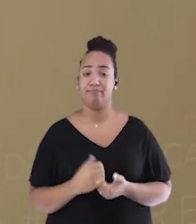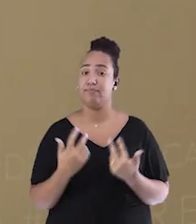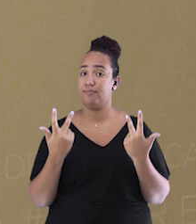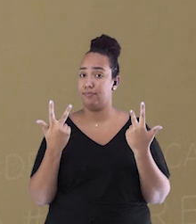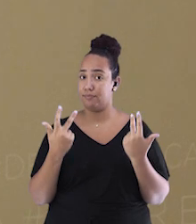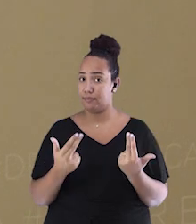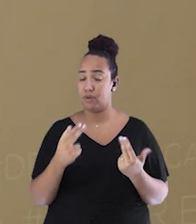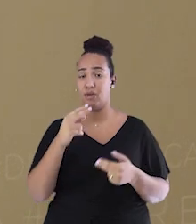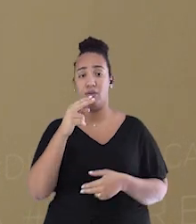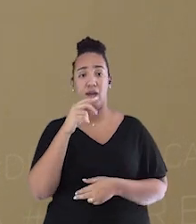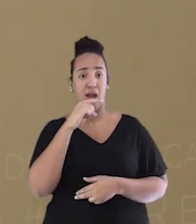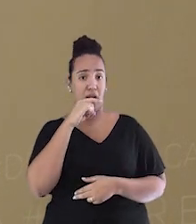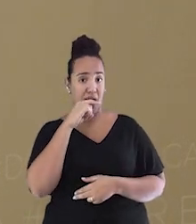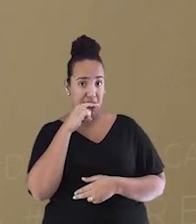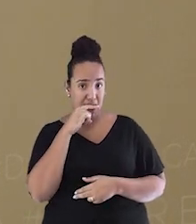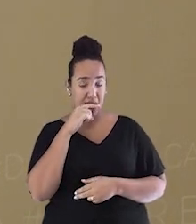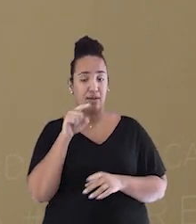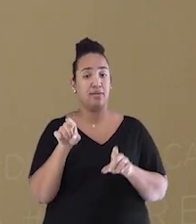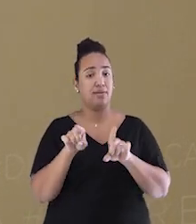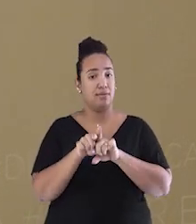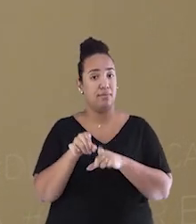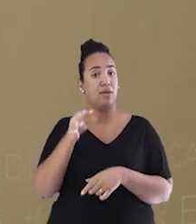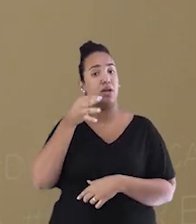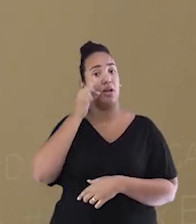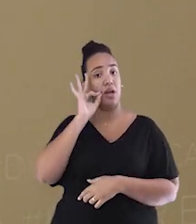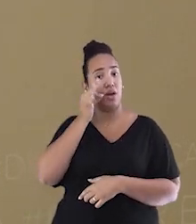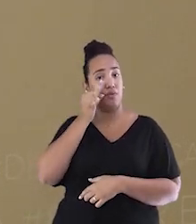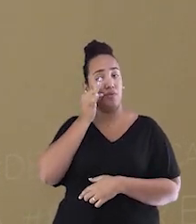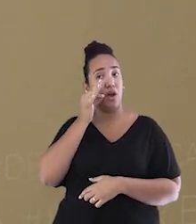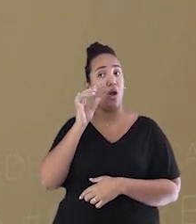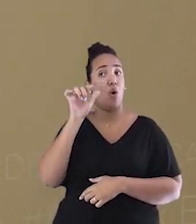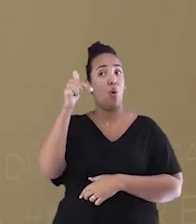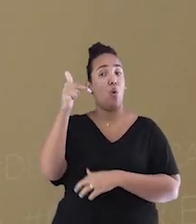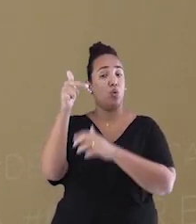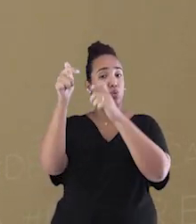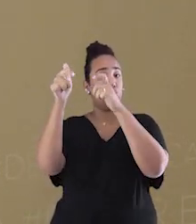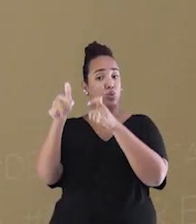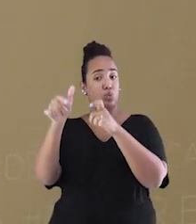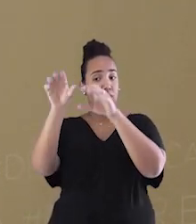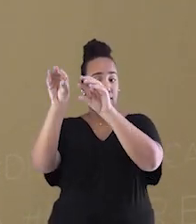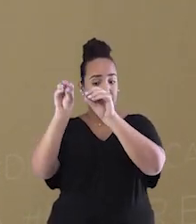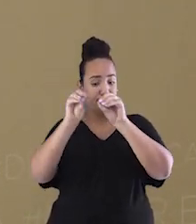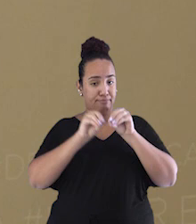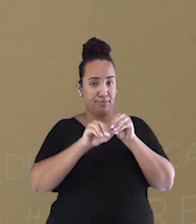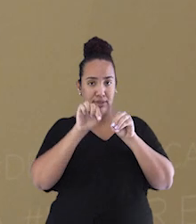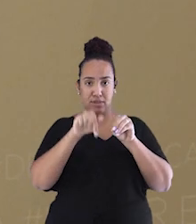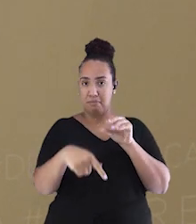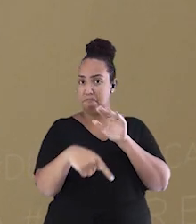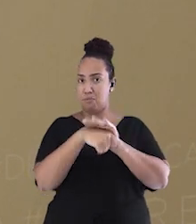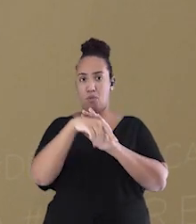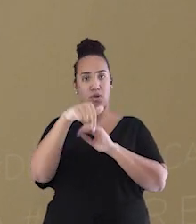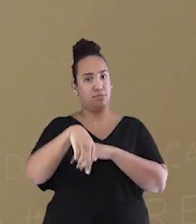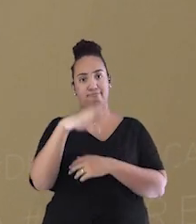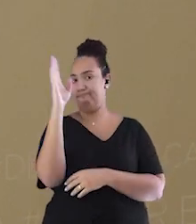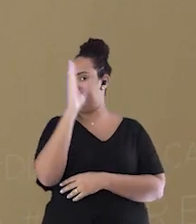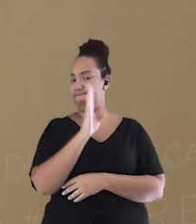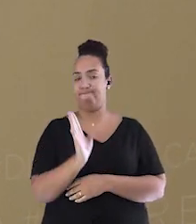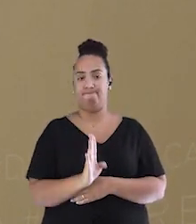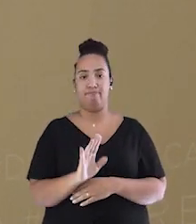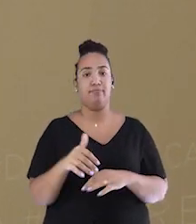Assim como a cana, o café também foi trazido de outros lugares. Não era uma planta nativa